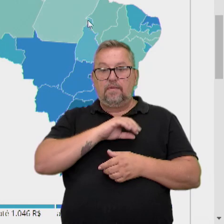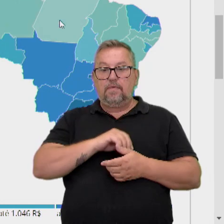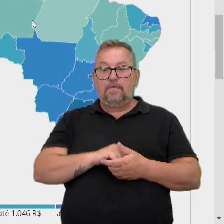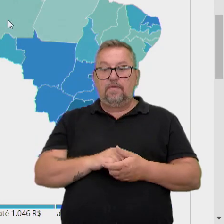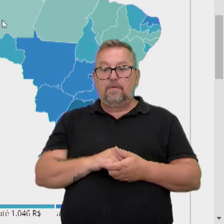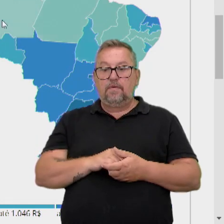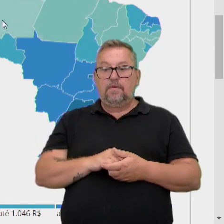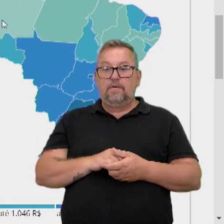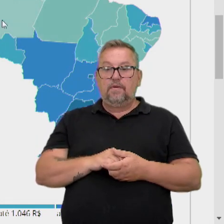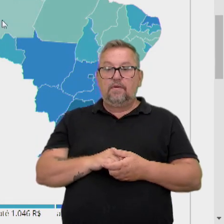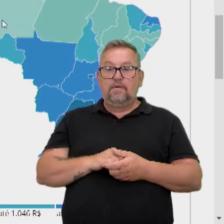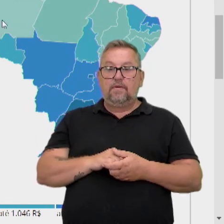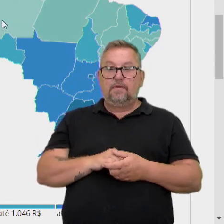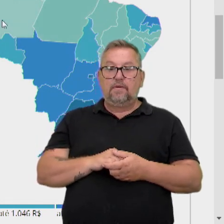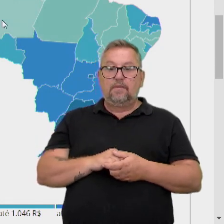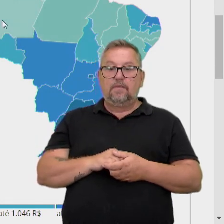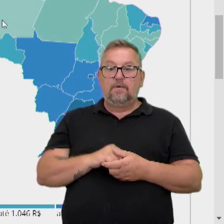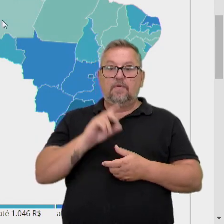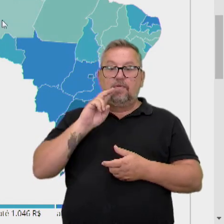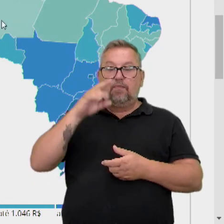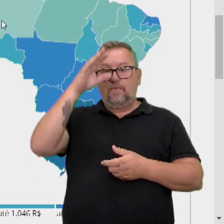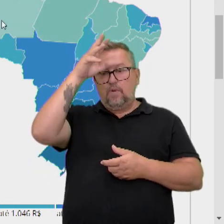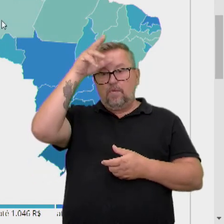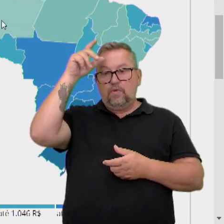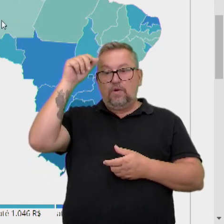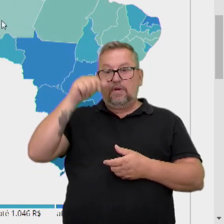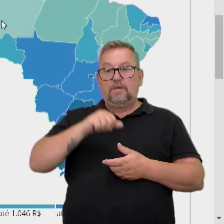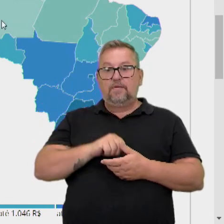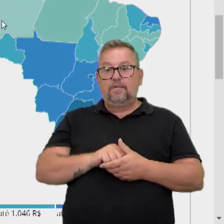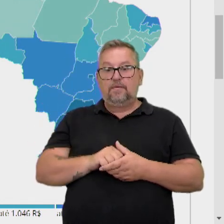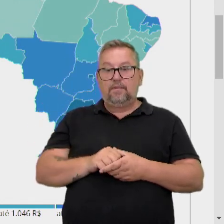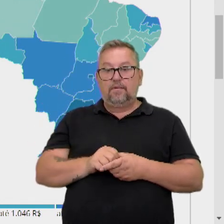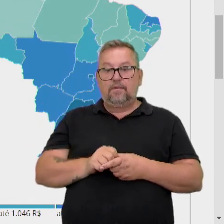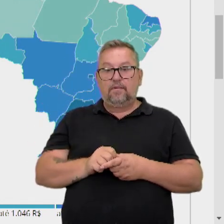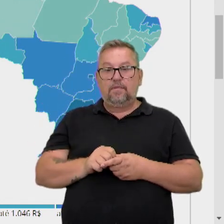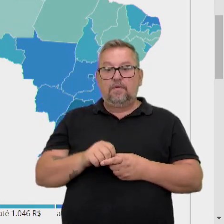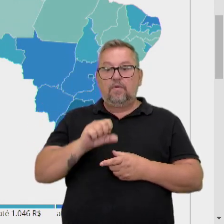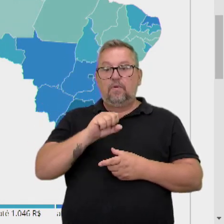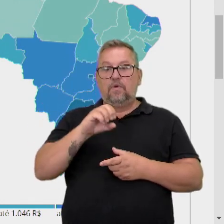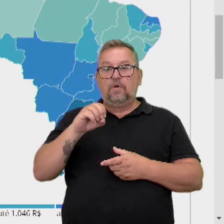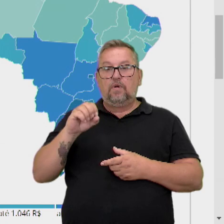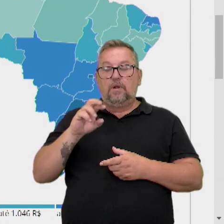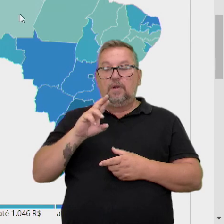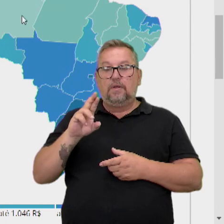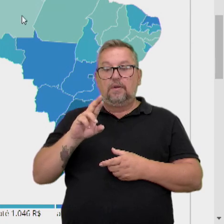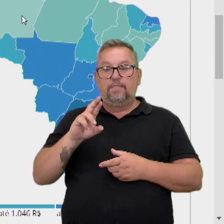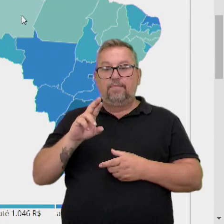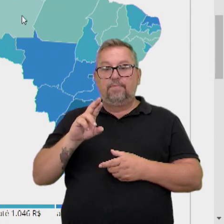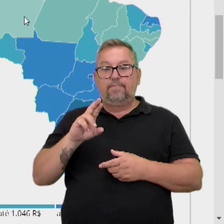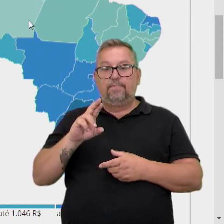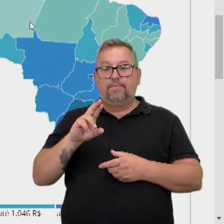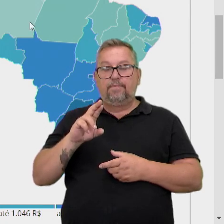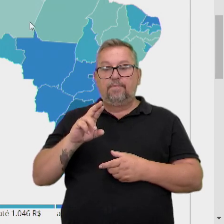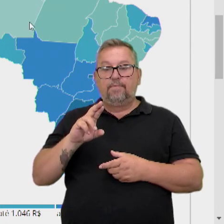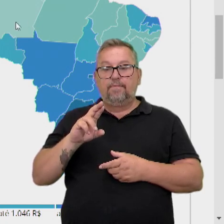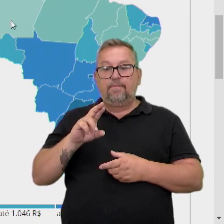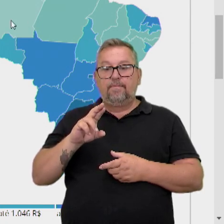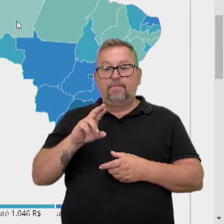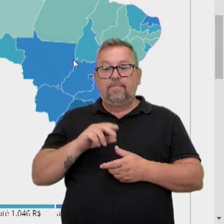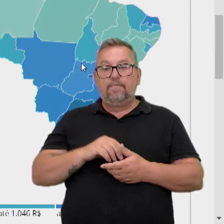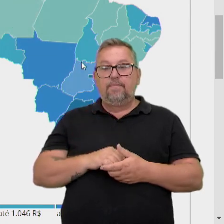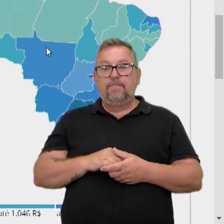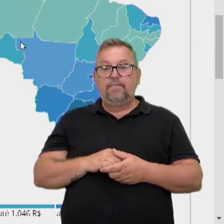né? Aí você pode também, de novo, fazer comparação. Ó, veja o caso do Amazonas, em média, R$800. Então veja